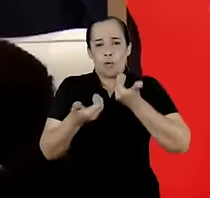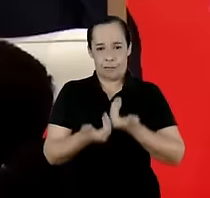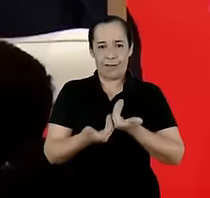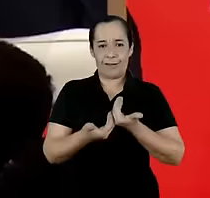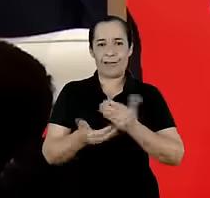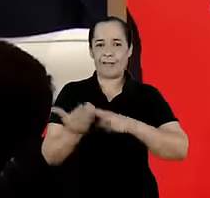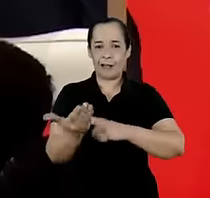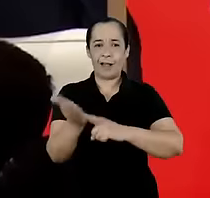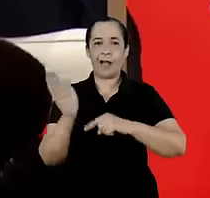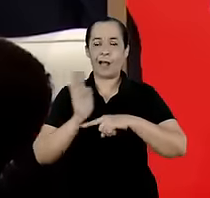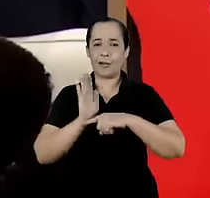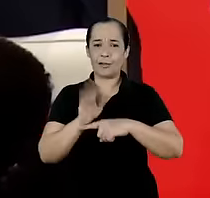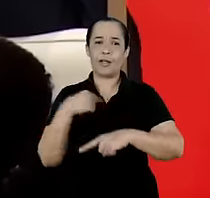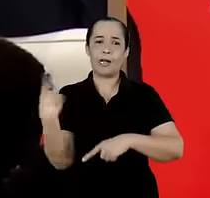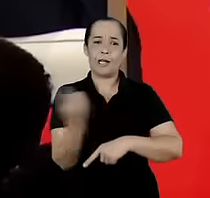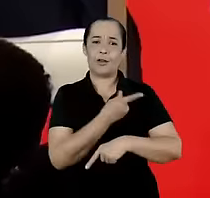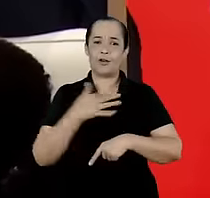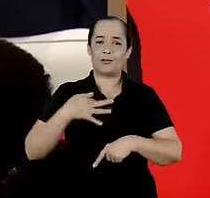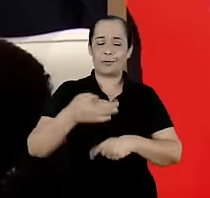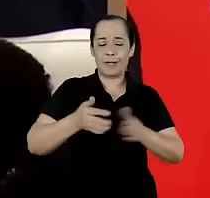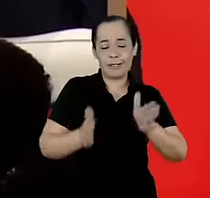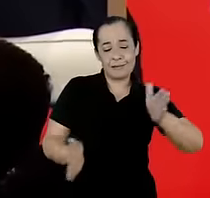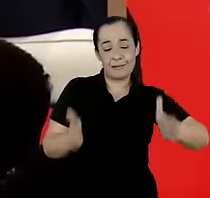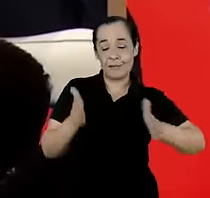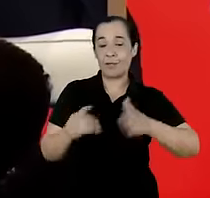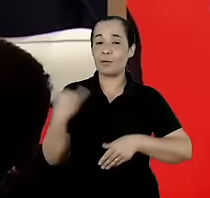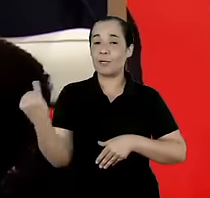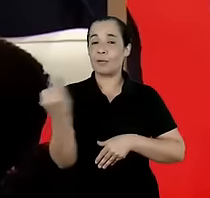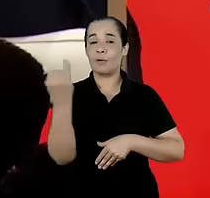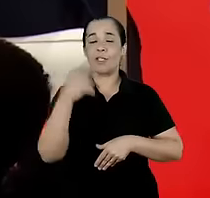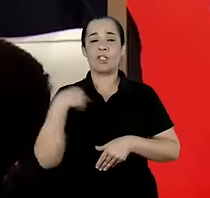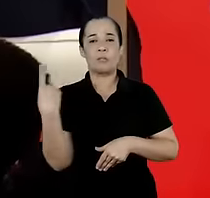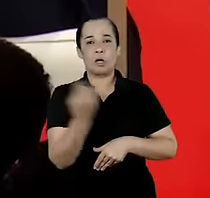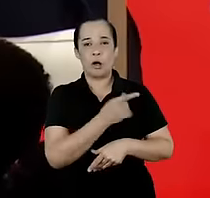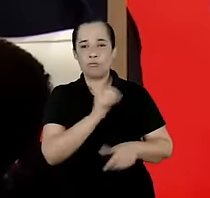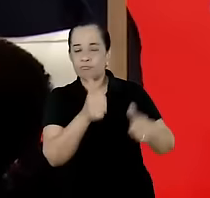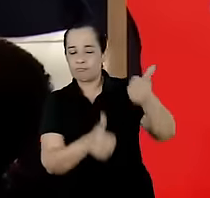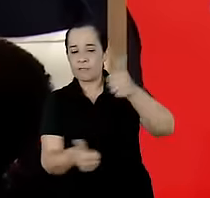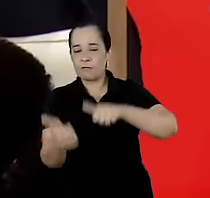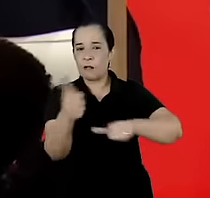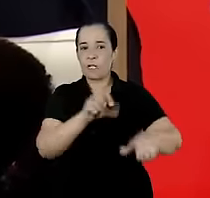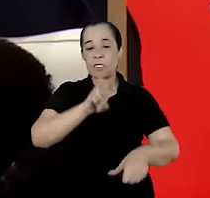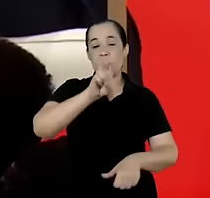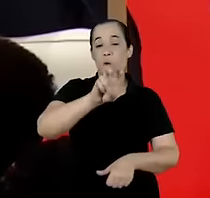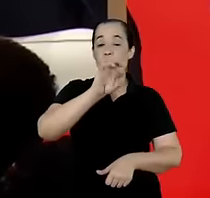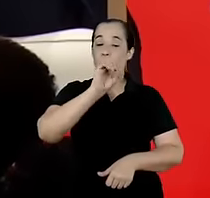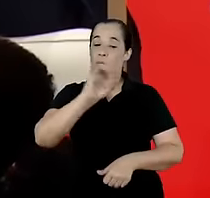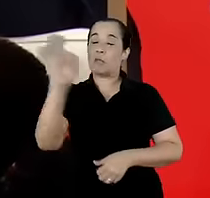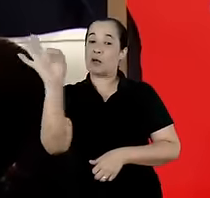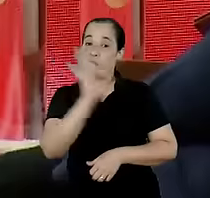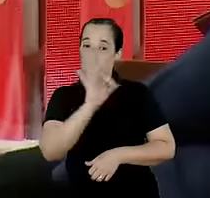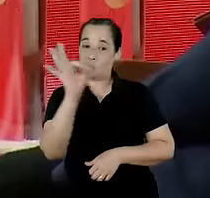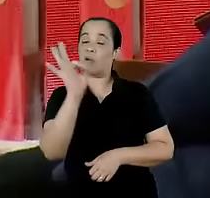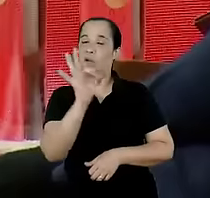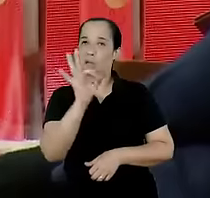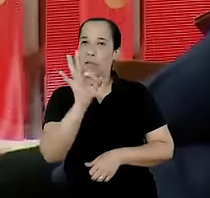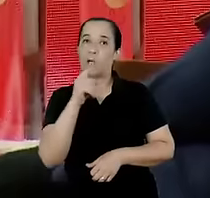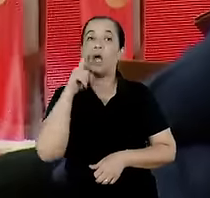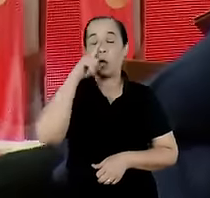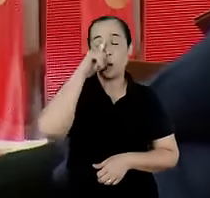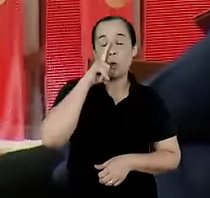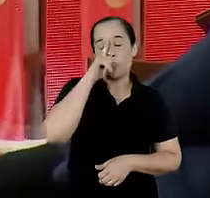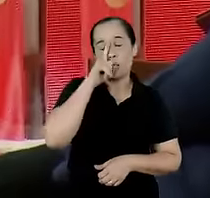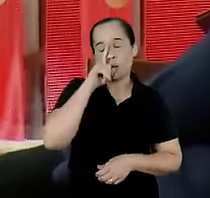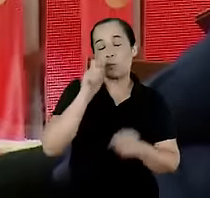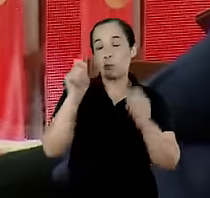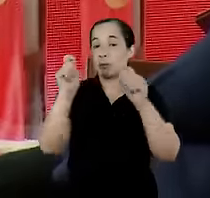gente entende que esse tempo é importante para observar e o que a gente diz é o seguinte 50% é um ritmo 50 pontos é um ritmo apropriado e a gente